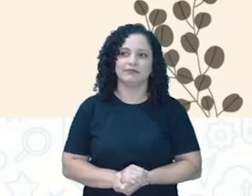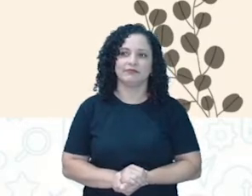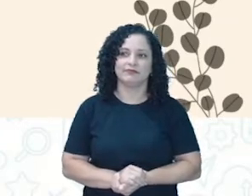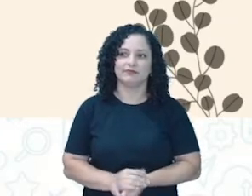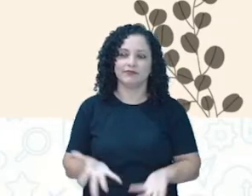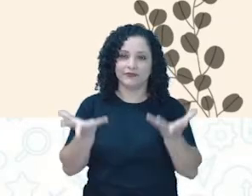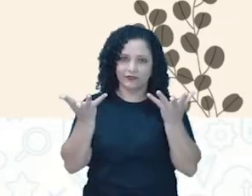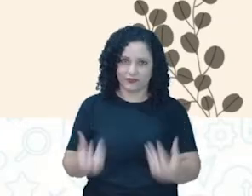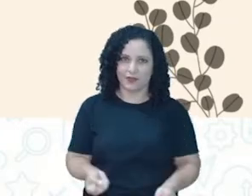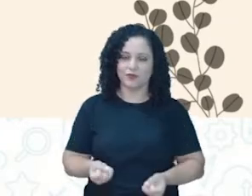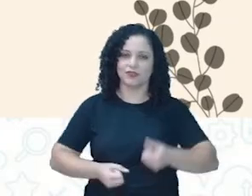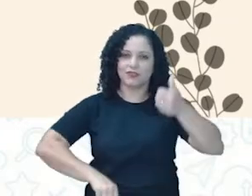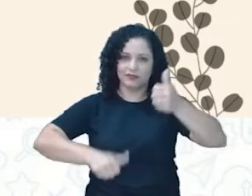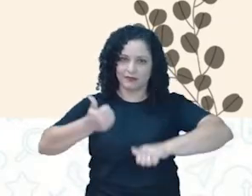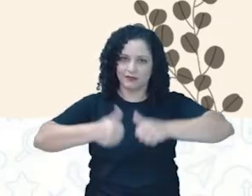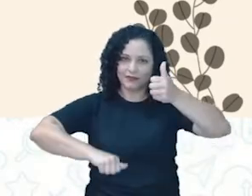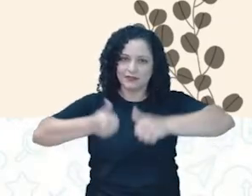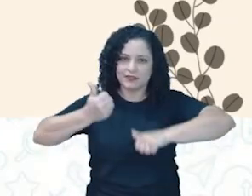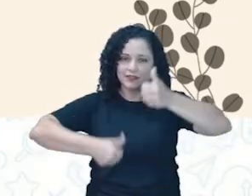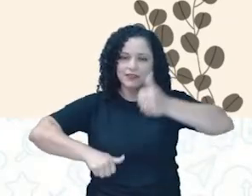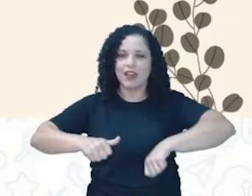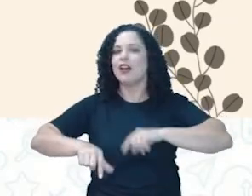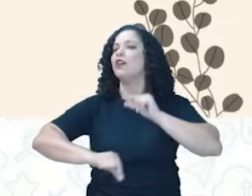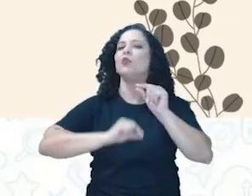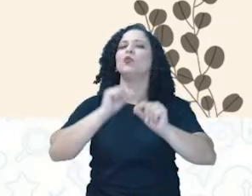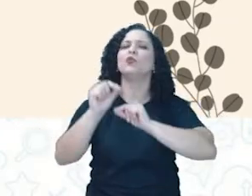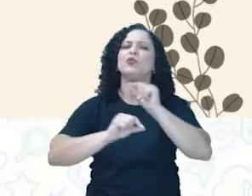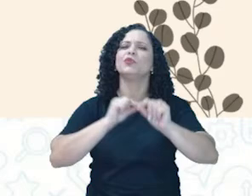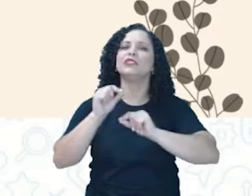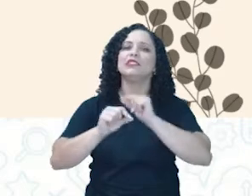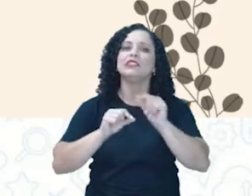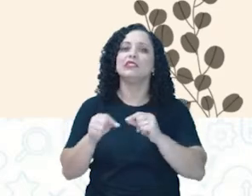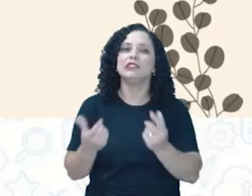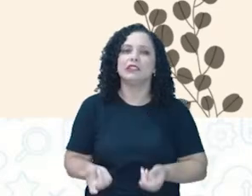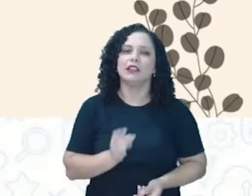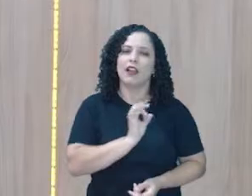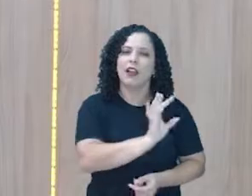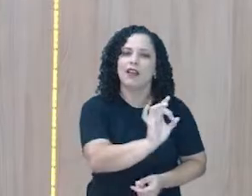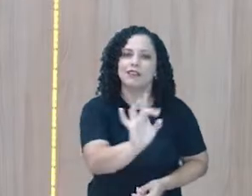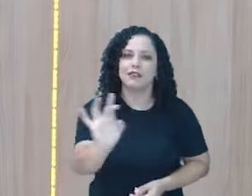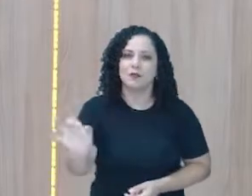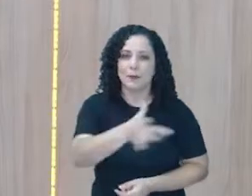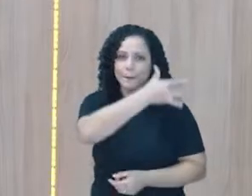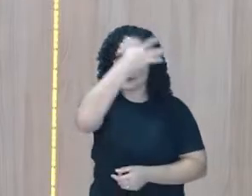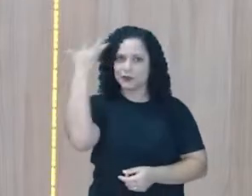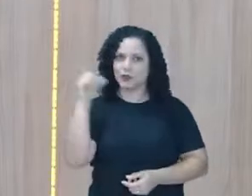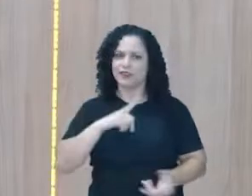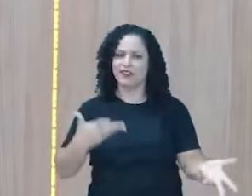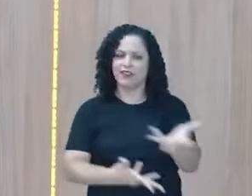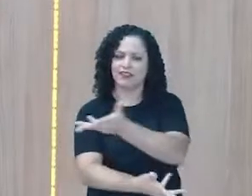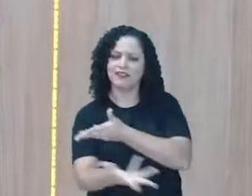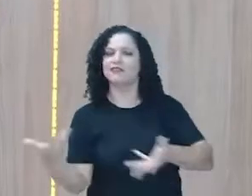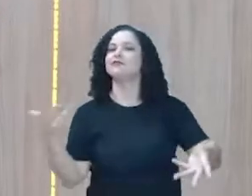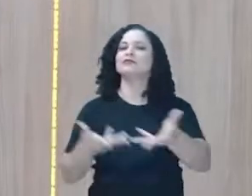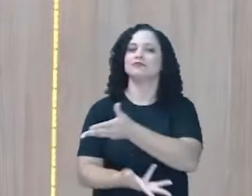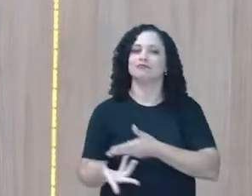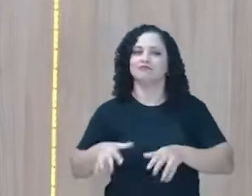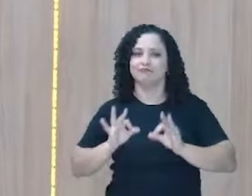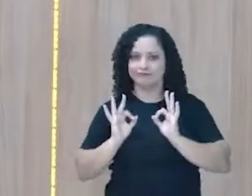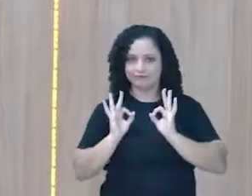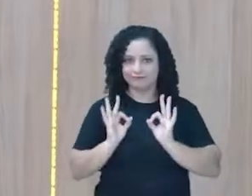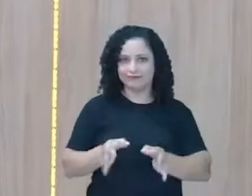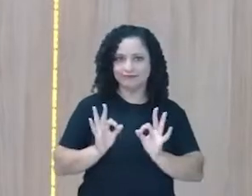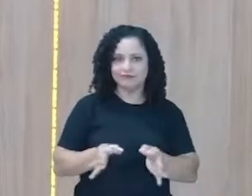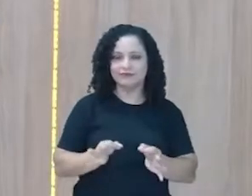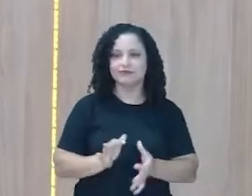Pronto, gente. Vamos analisar aí, né, o que é que temos, o que é que nós, seres humanos, tem a ver com essa questão,